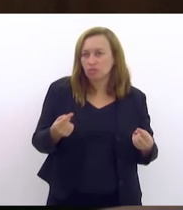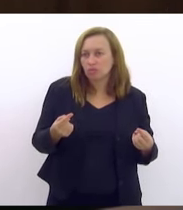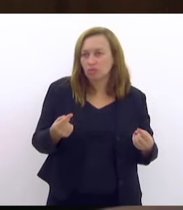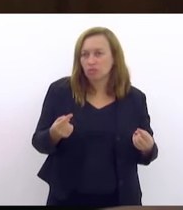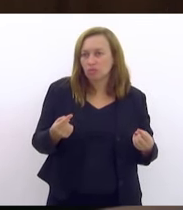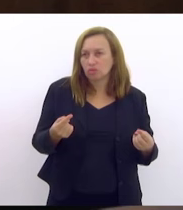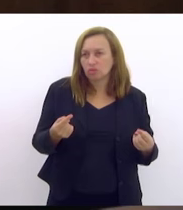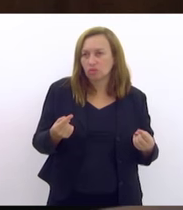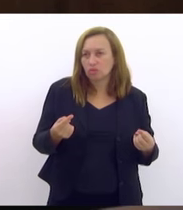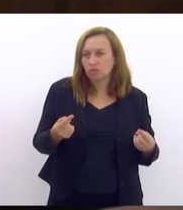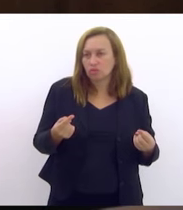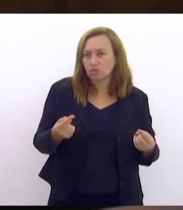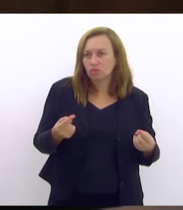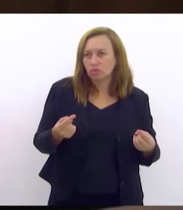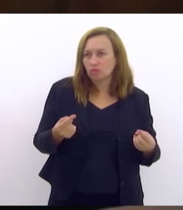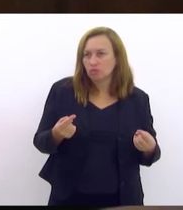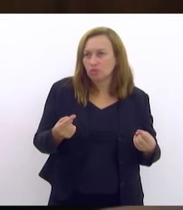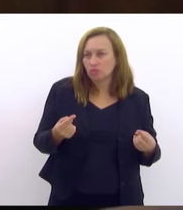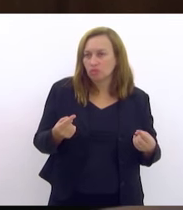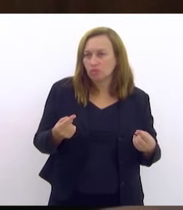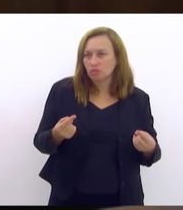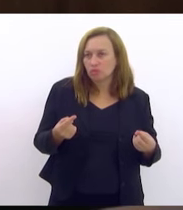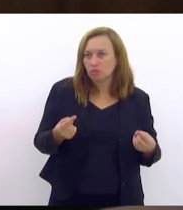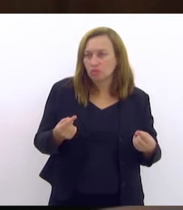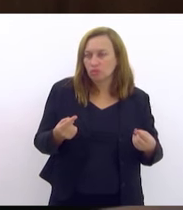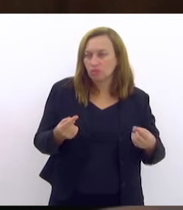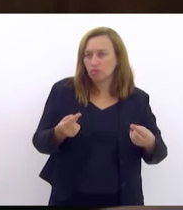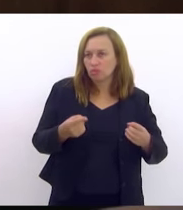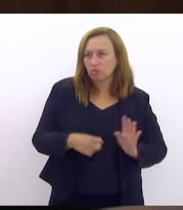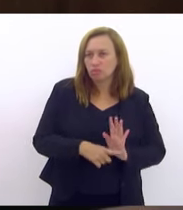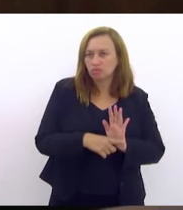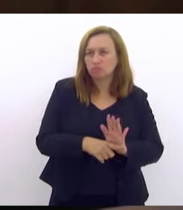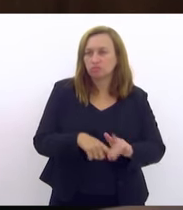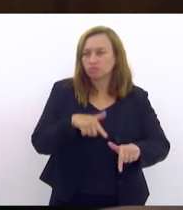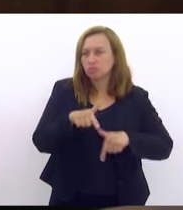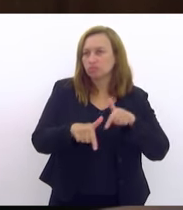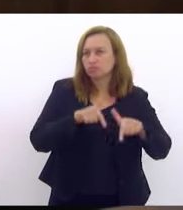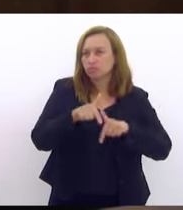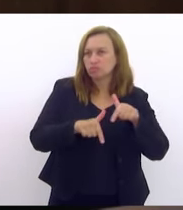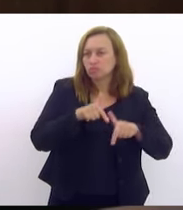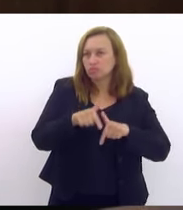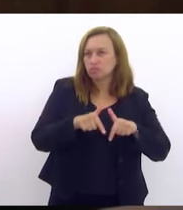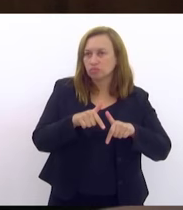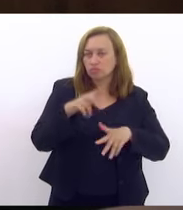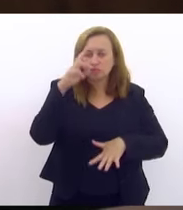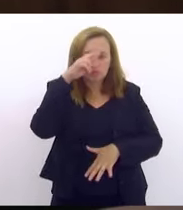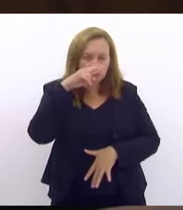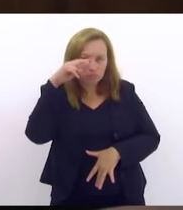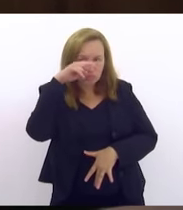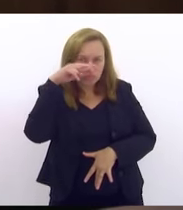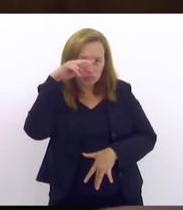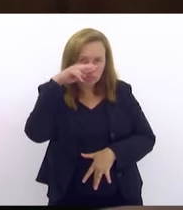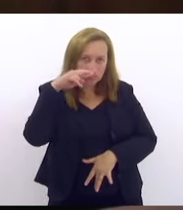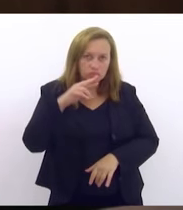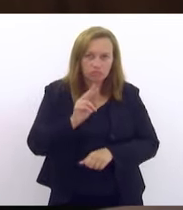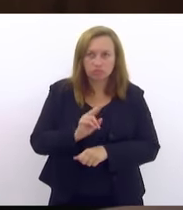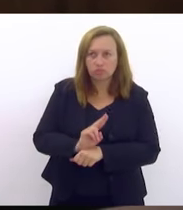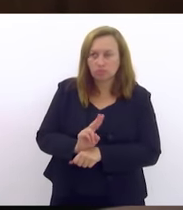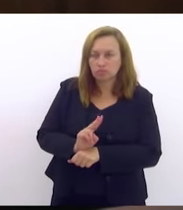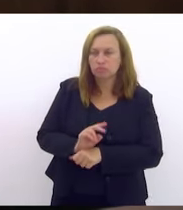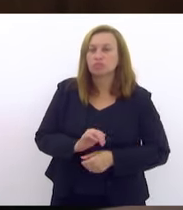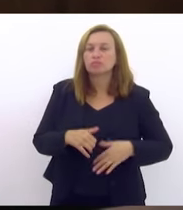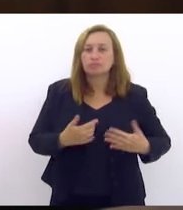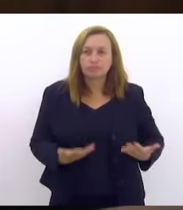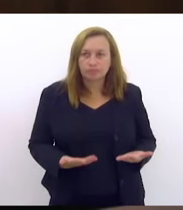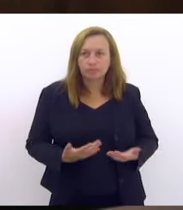de um determinado serviço. O serviço é o serviço de fiscalização e monitoramento.